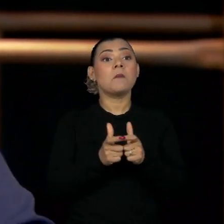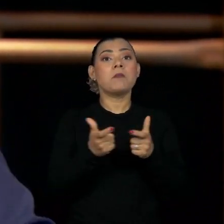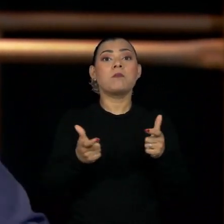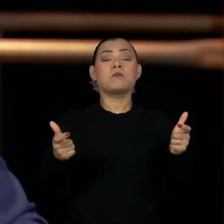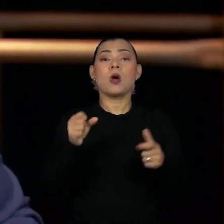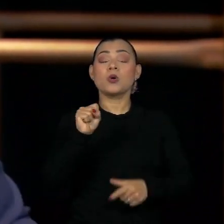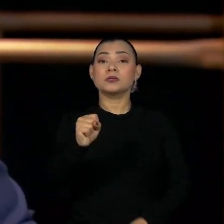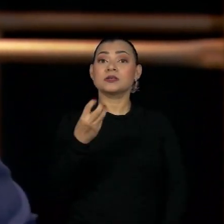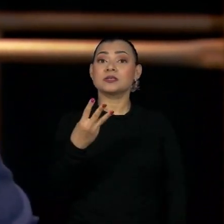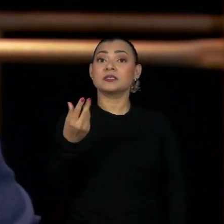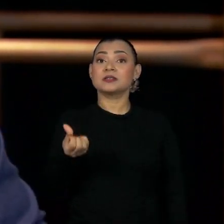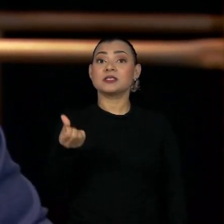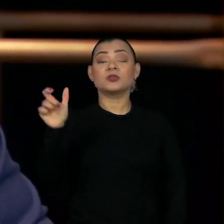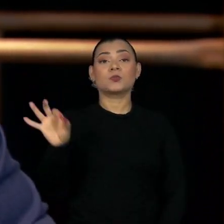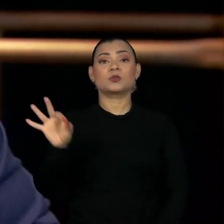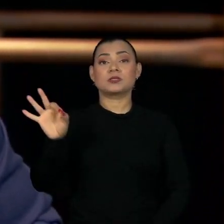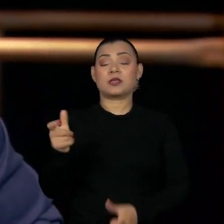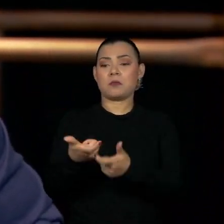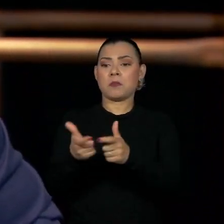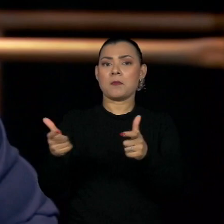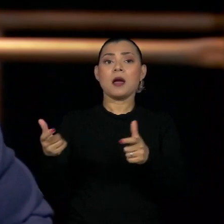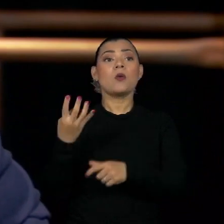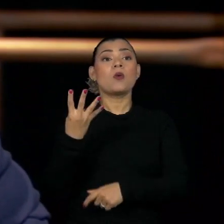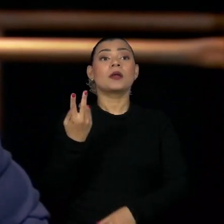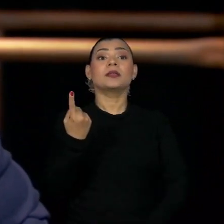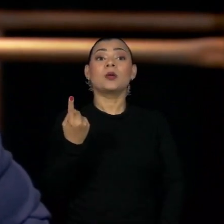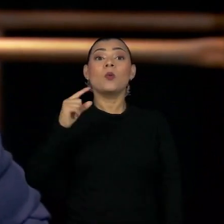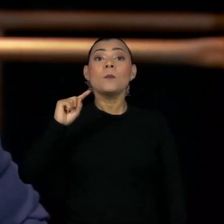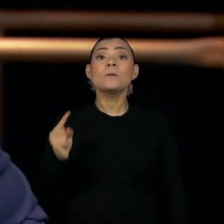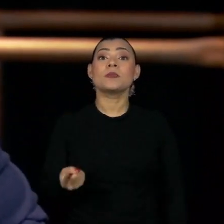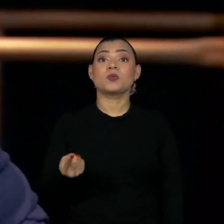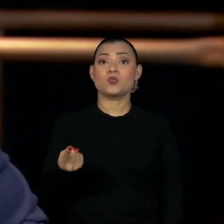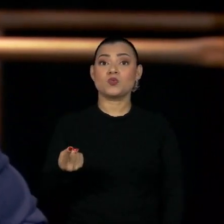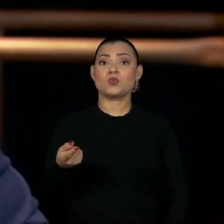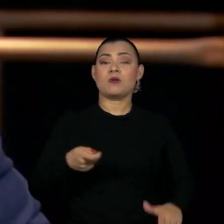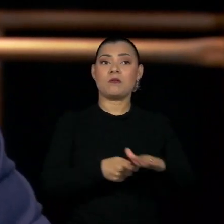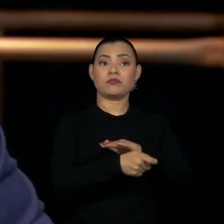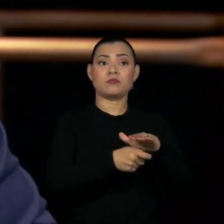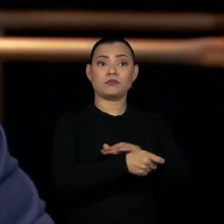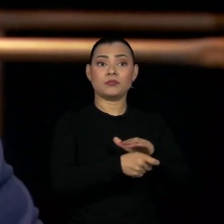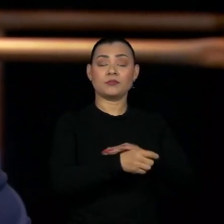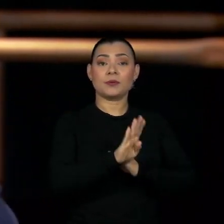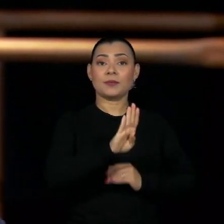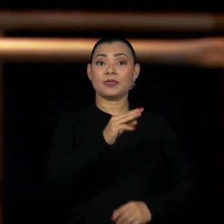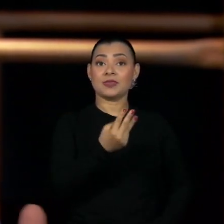836%. 41 mil CPFs tinham na B3 em 2019,